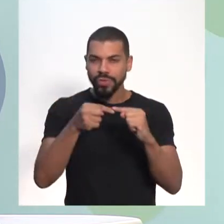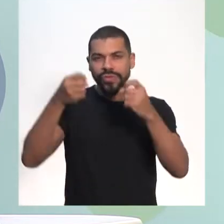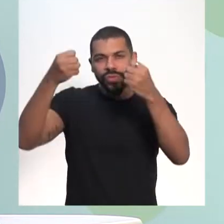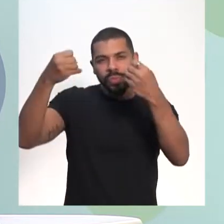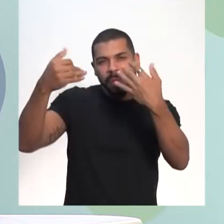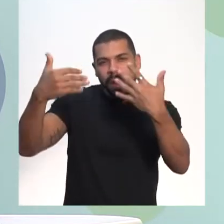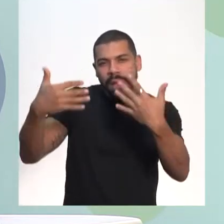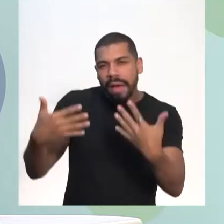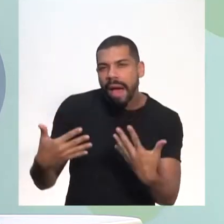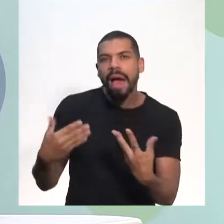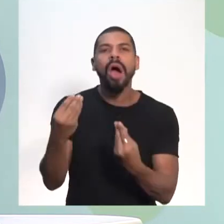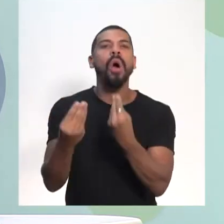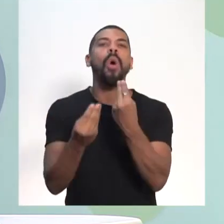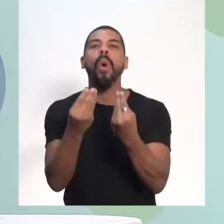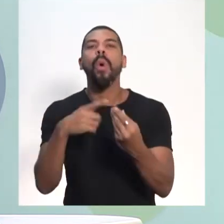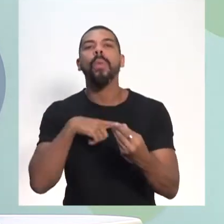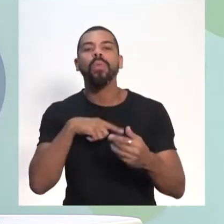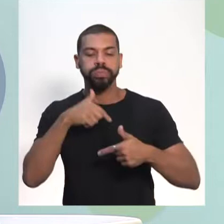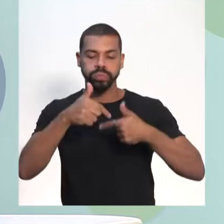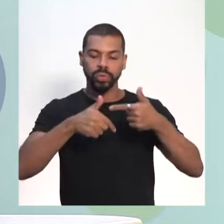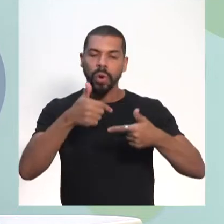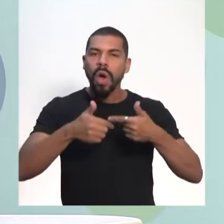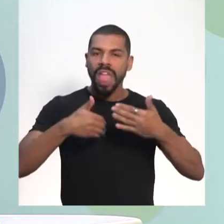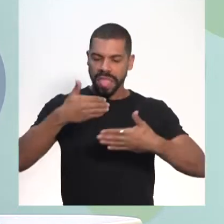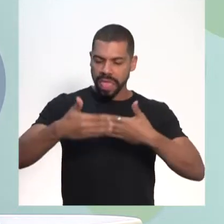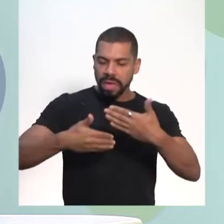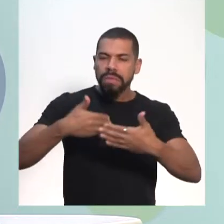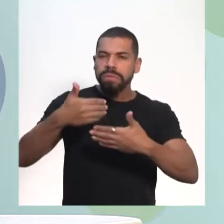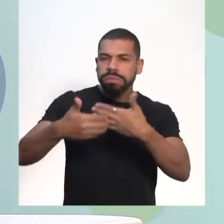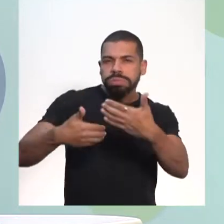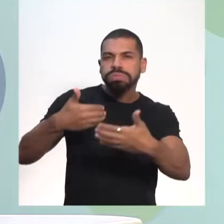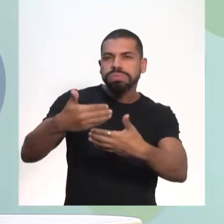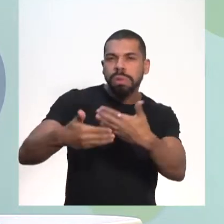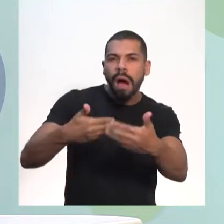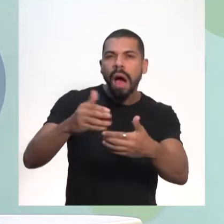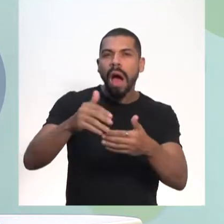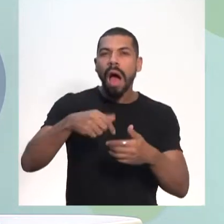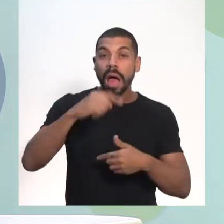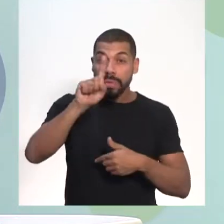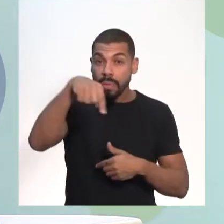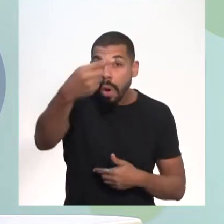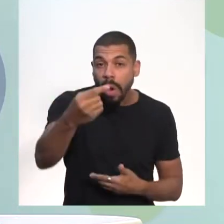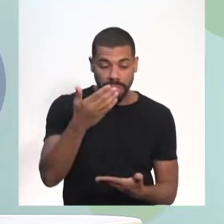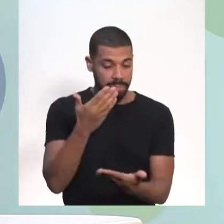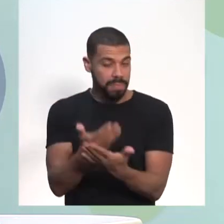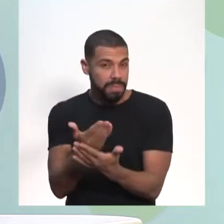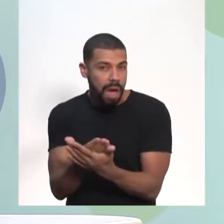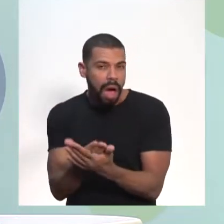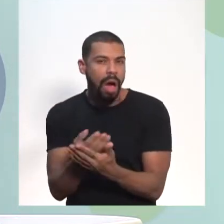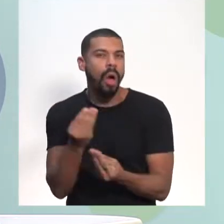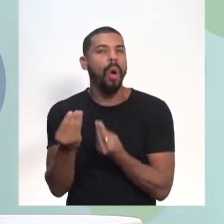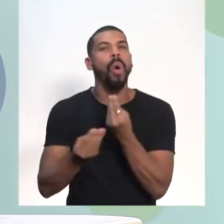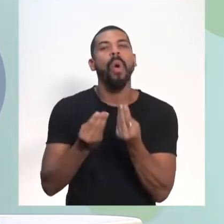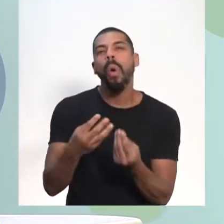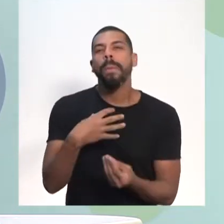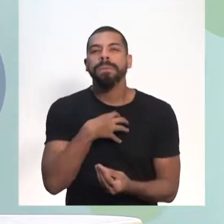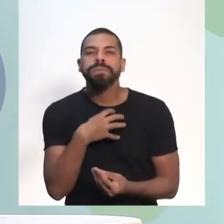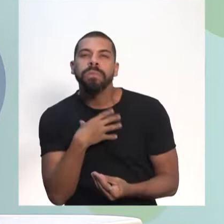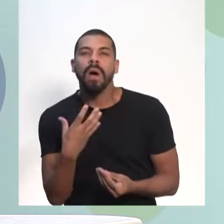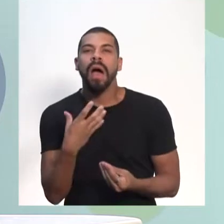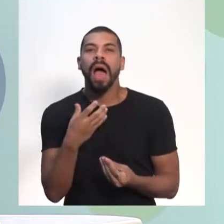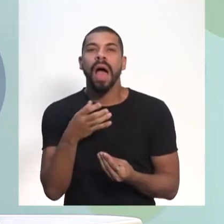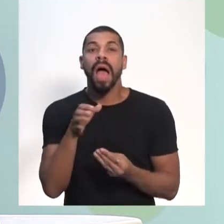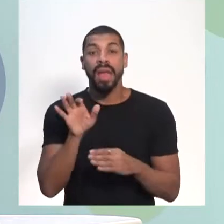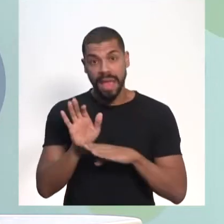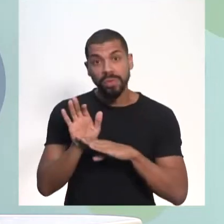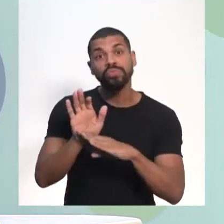esse trabalho, como que a gente pode desenvolver aí as próximas aulas, como que a gente pode